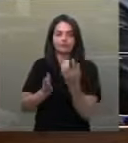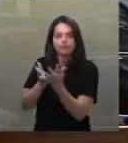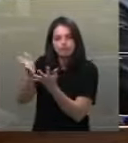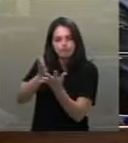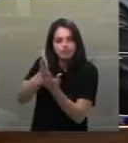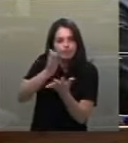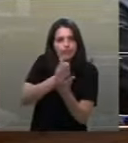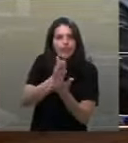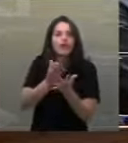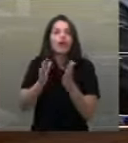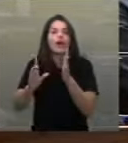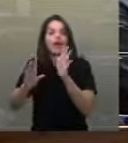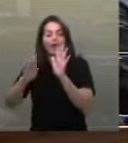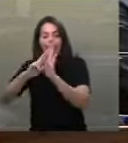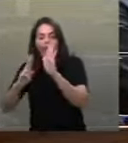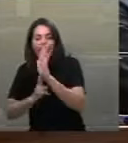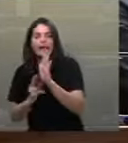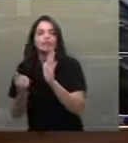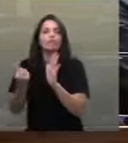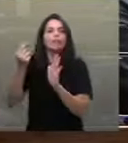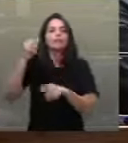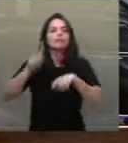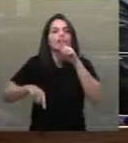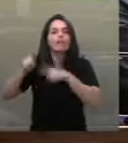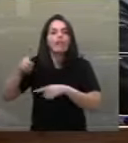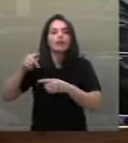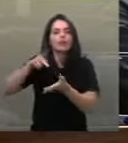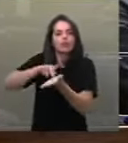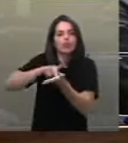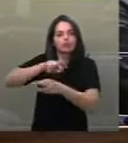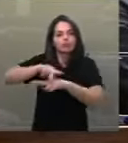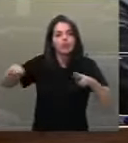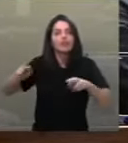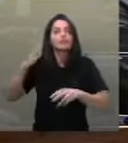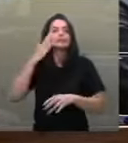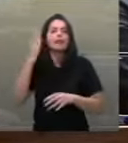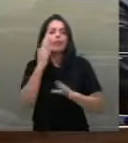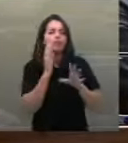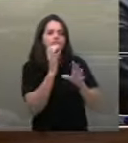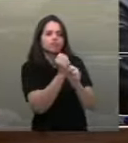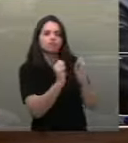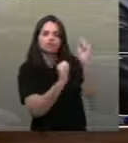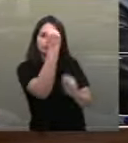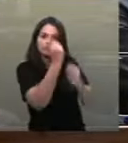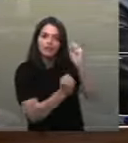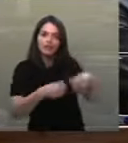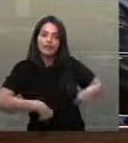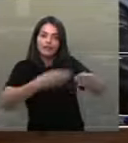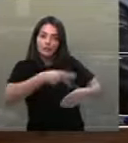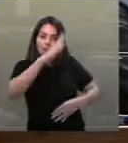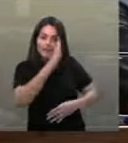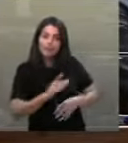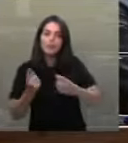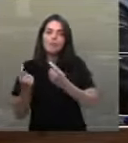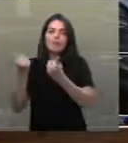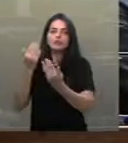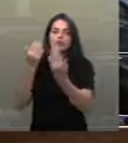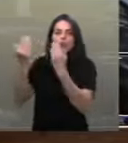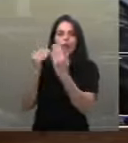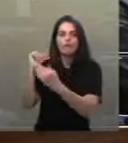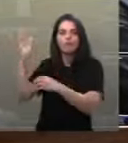para a política de preços derivados, levando em consideração especialmente custos internos de produção e preços internacionais. 2, ou